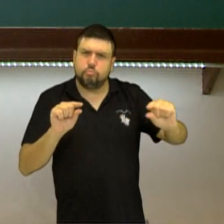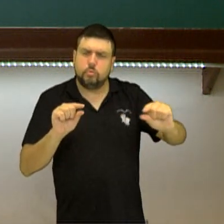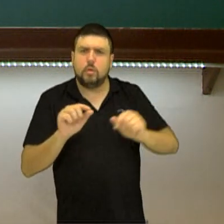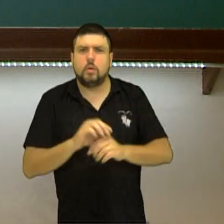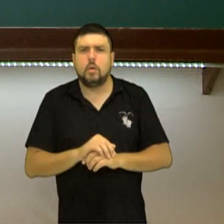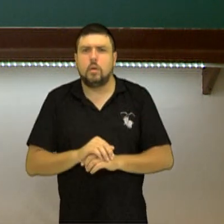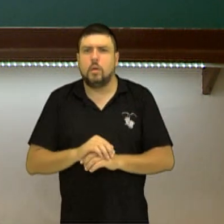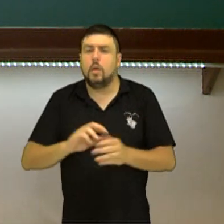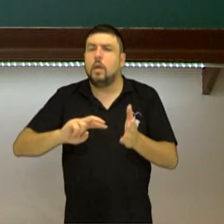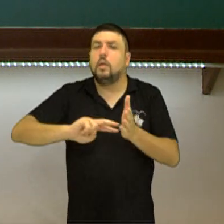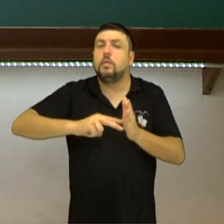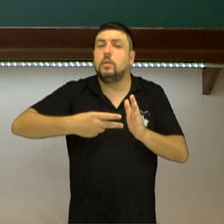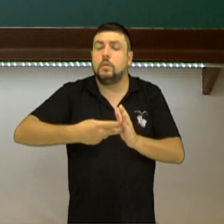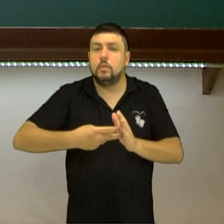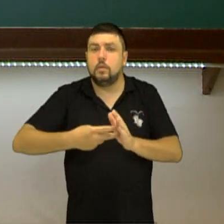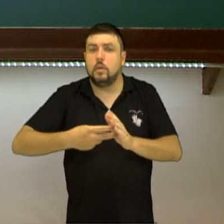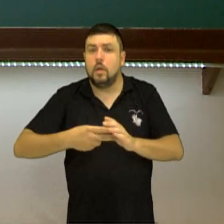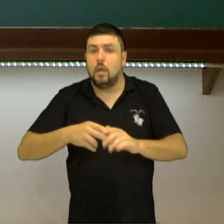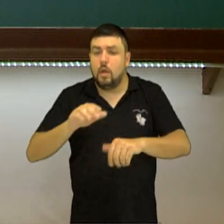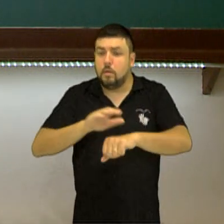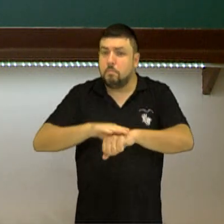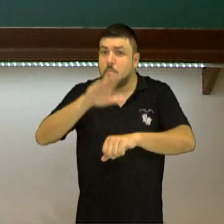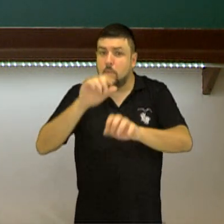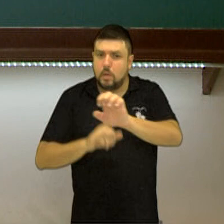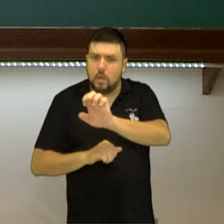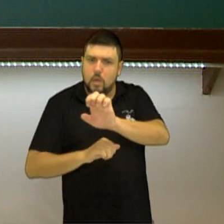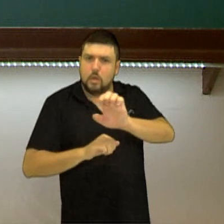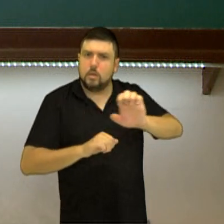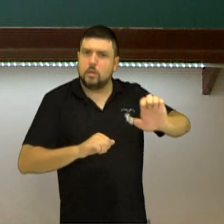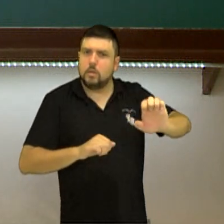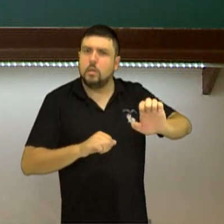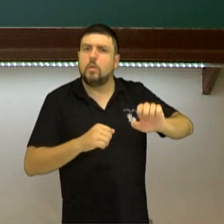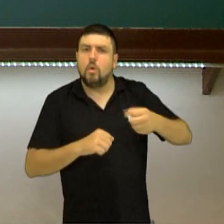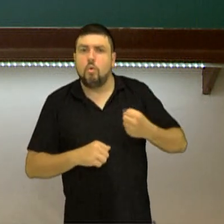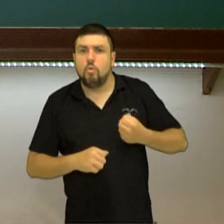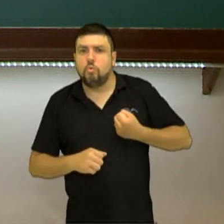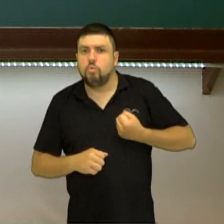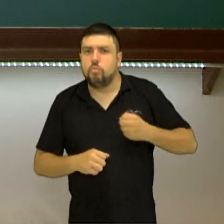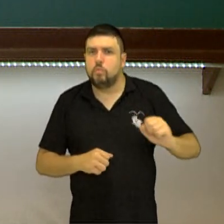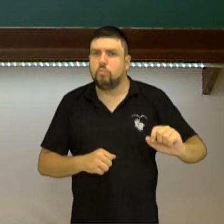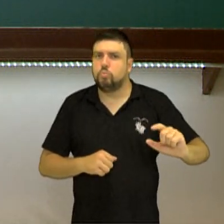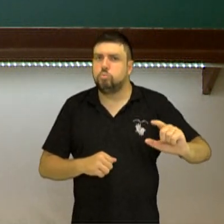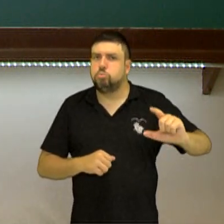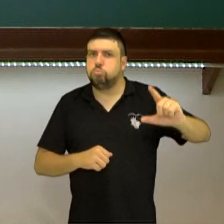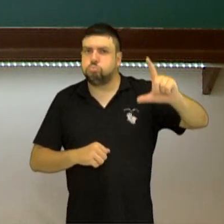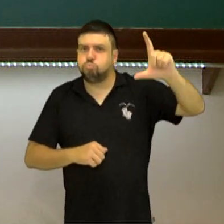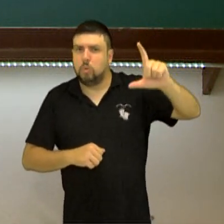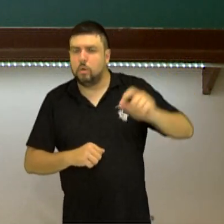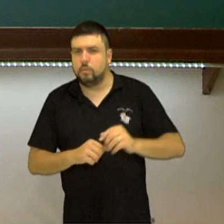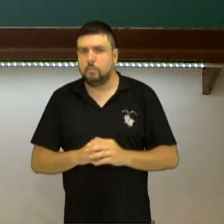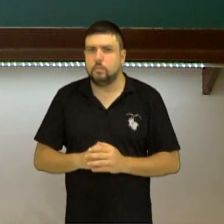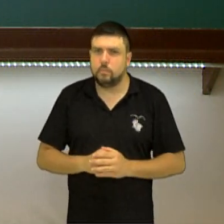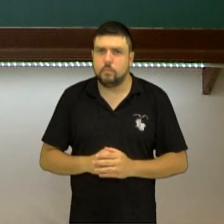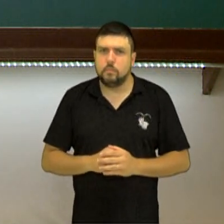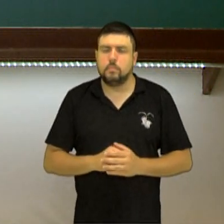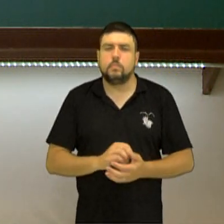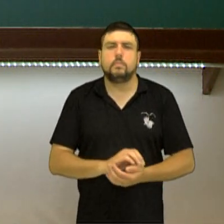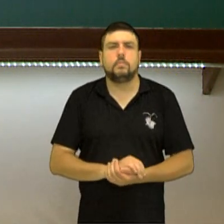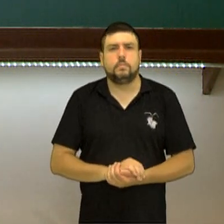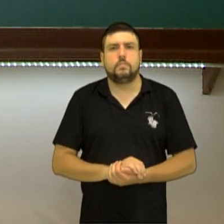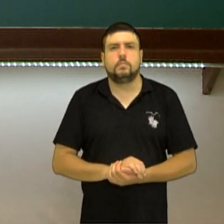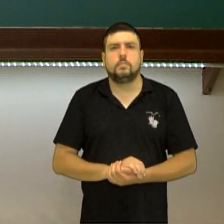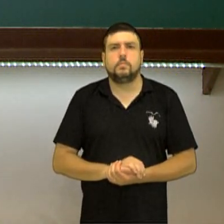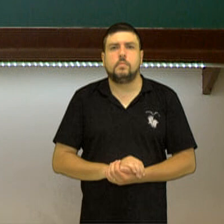grandeza, ordem de grandeza, ok? E sempre positivo expoente para a esquerda. Já